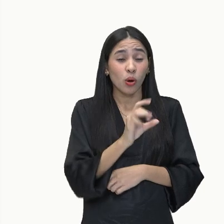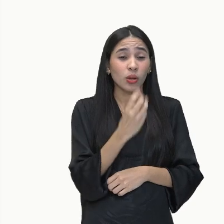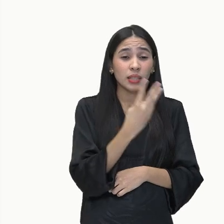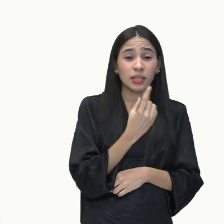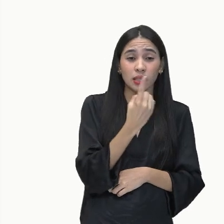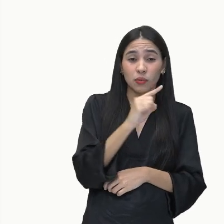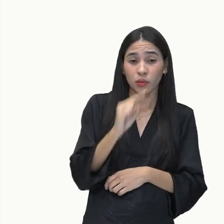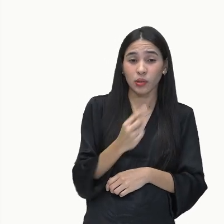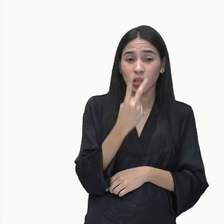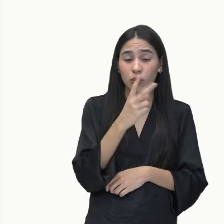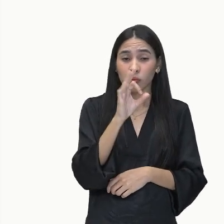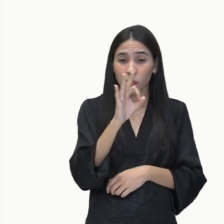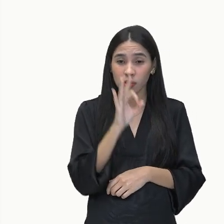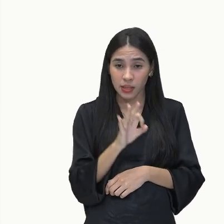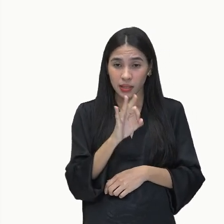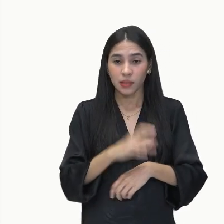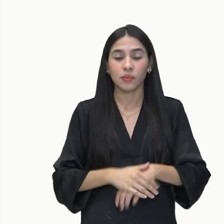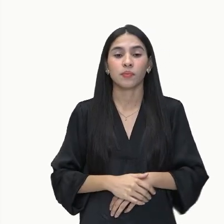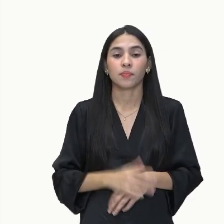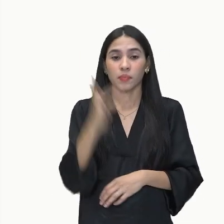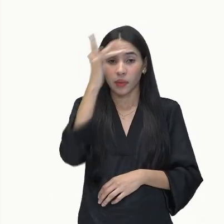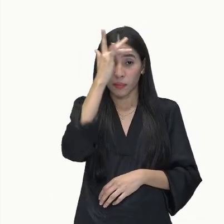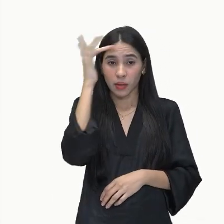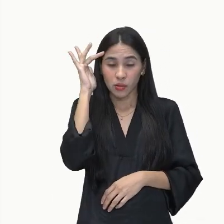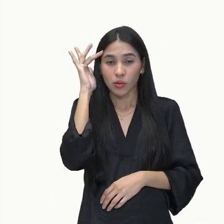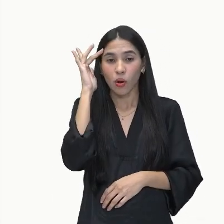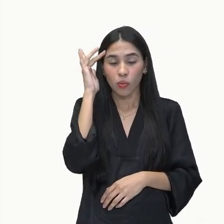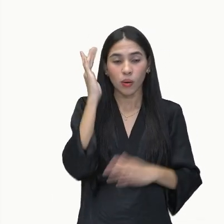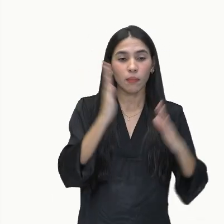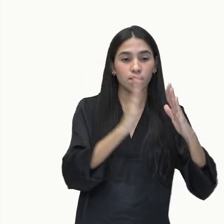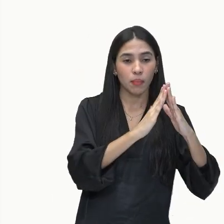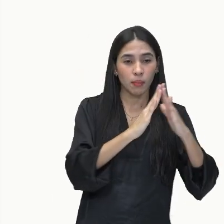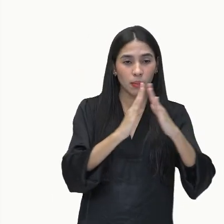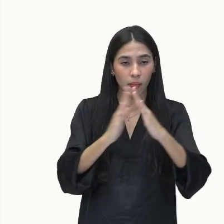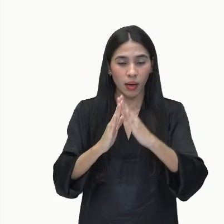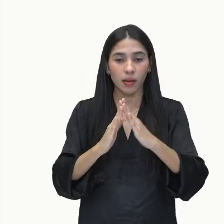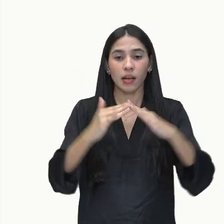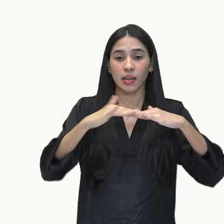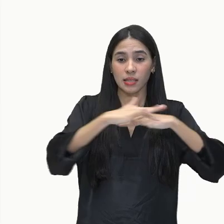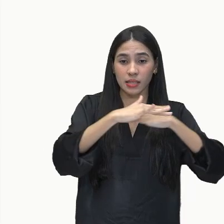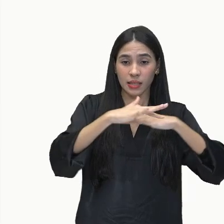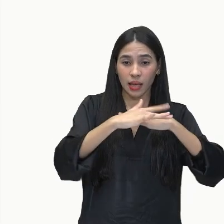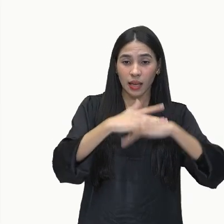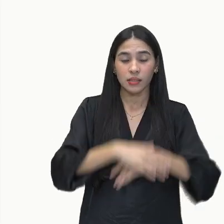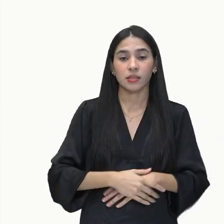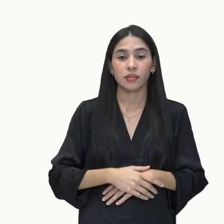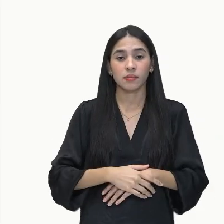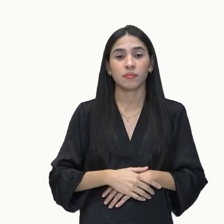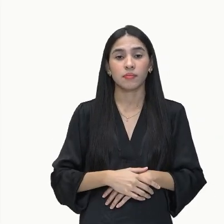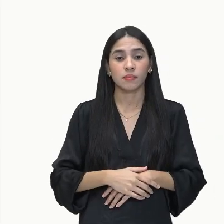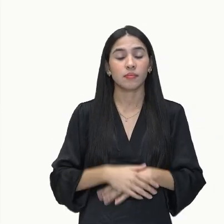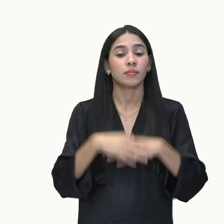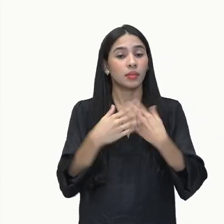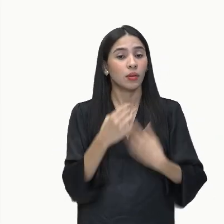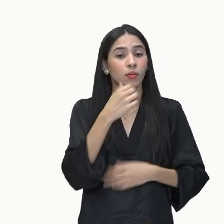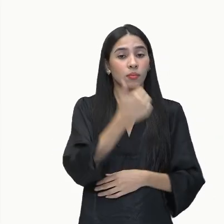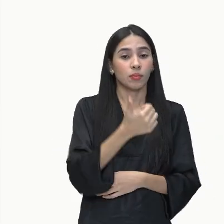31,2% das pessoas moravam nas cidades, né? Então, em